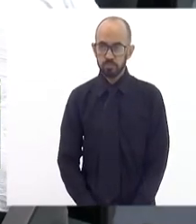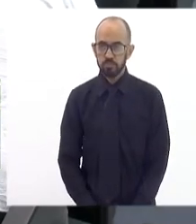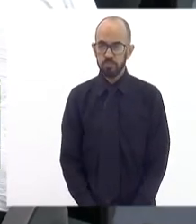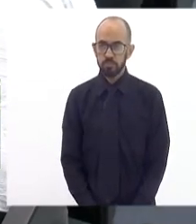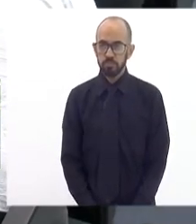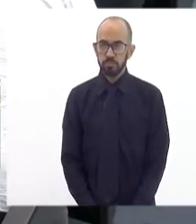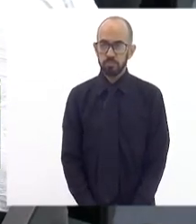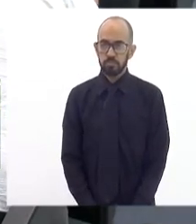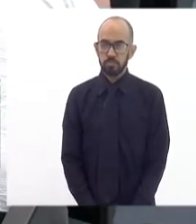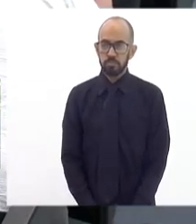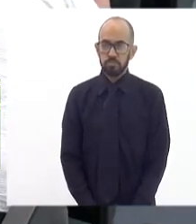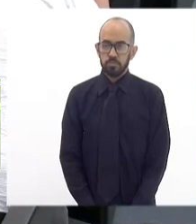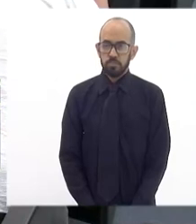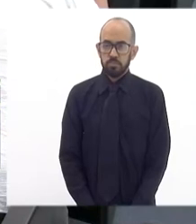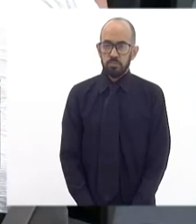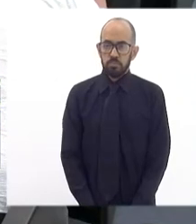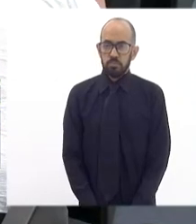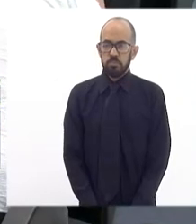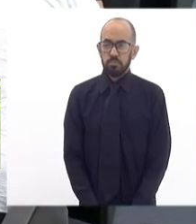G1